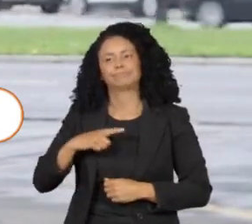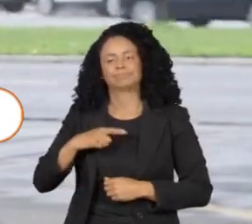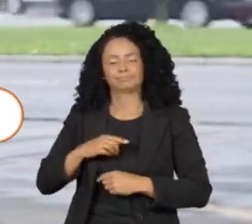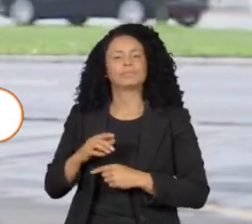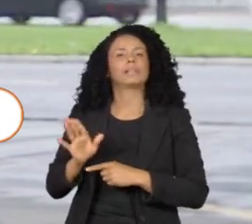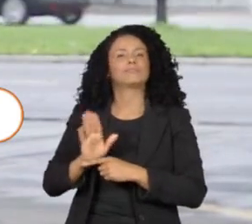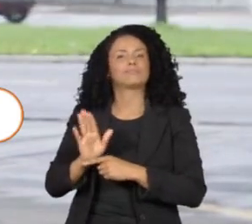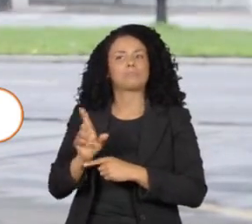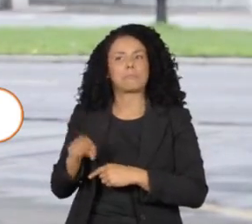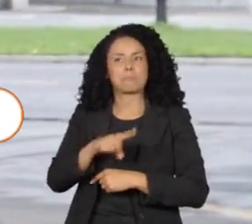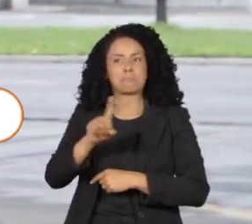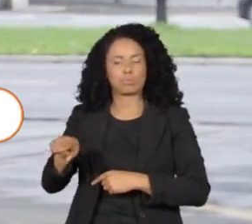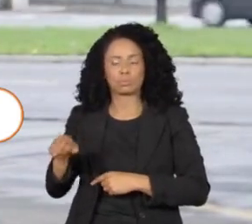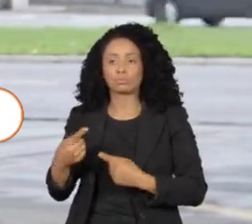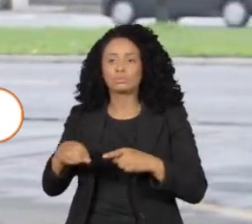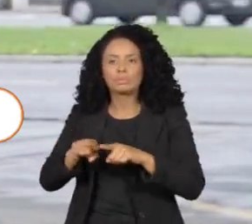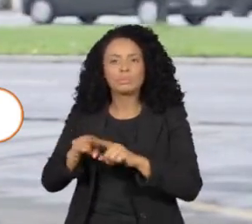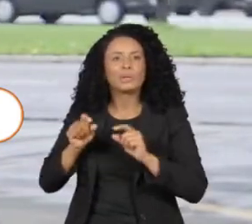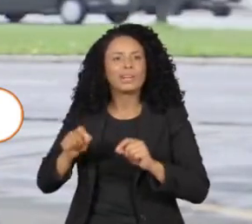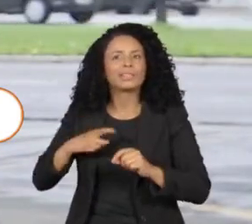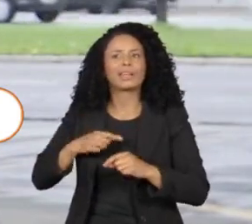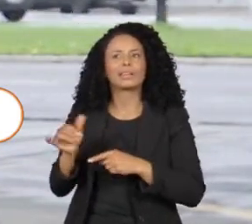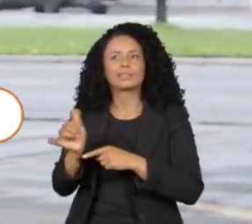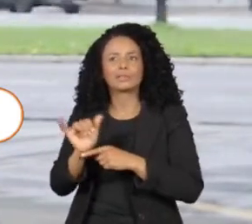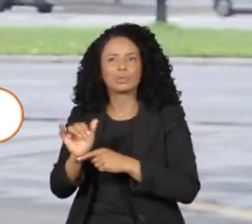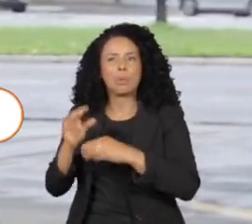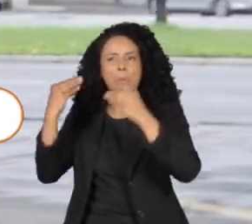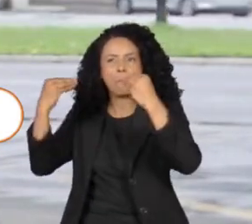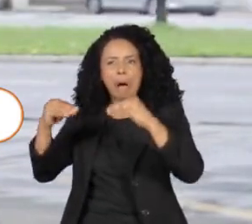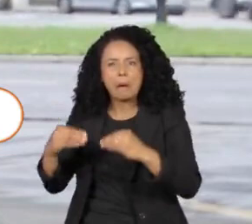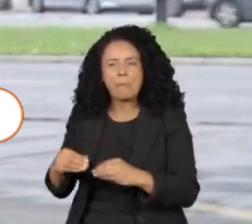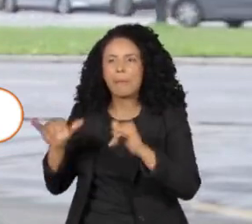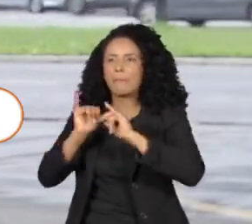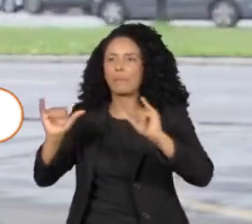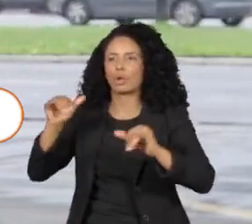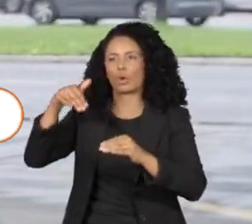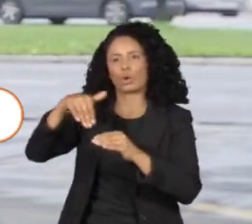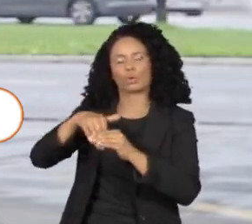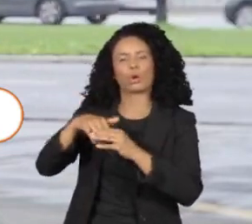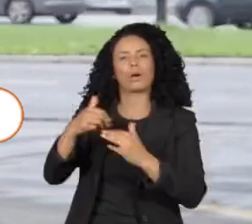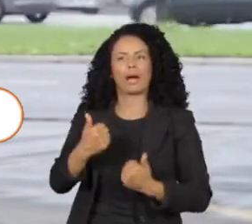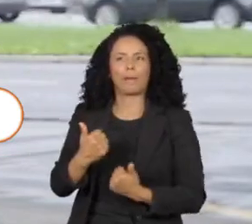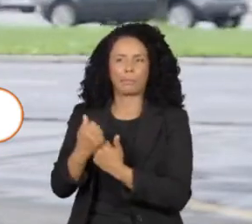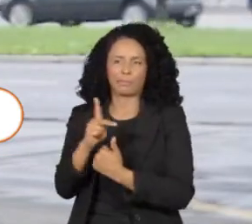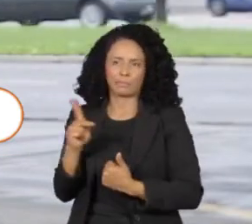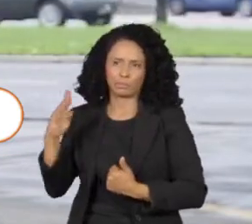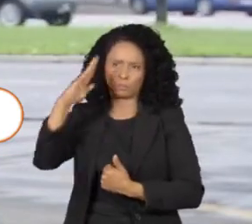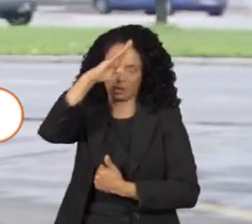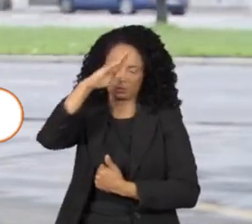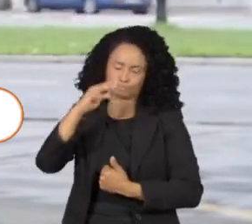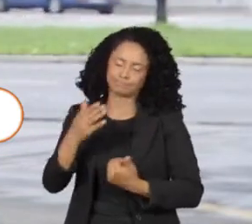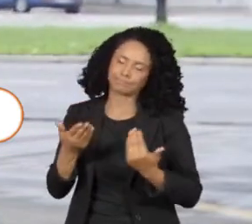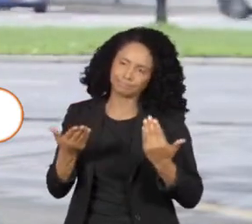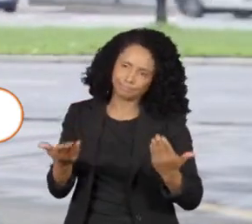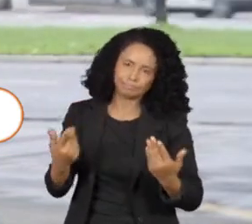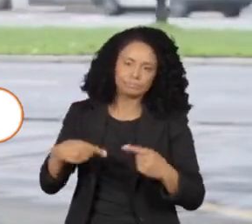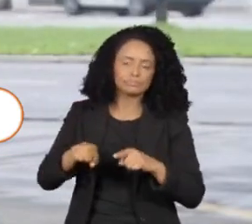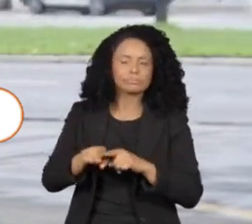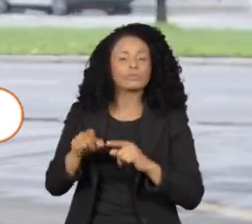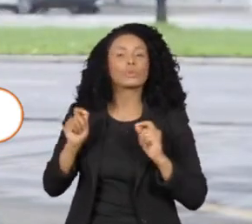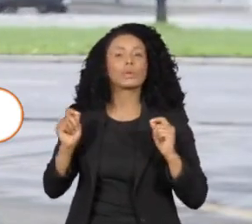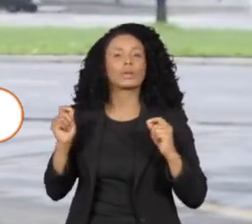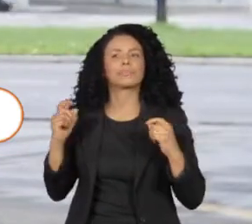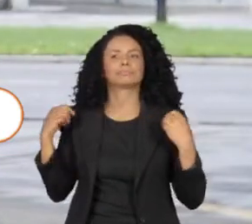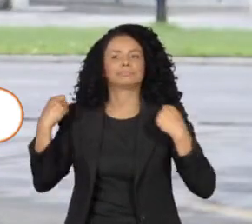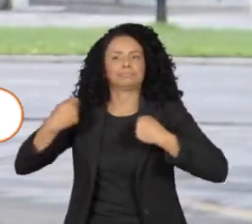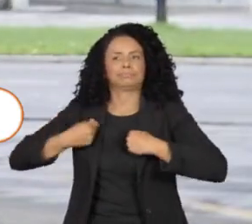a desmonetização de canais do YouTube que fariam propaganda eleitoral para o presidente. Em plenário, a ministra Carmen Lúcia